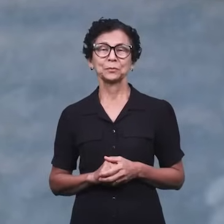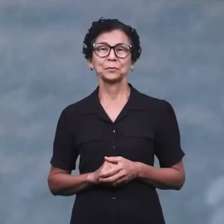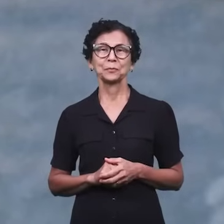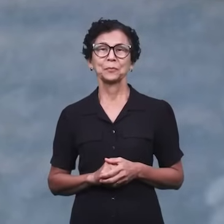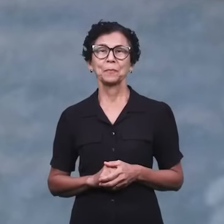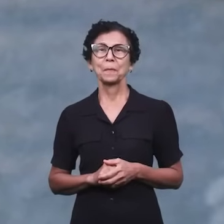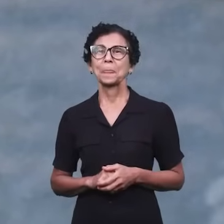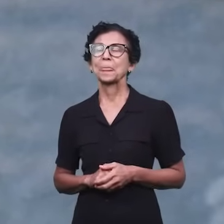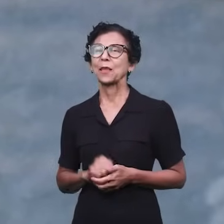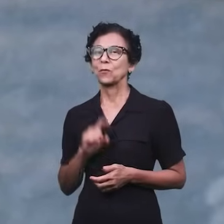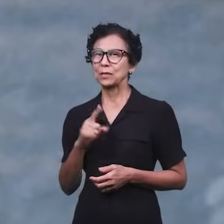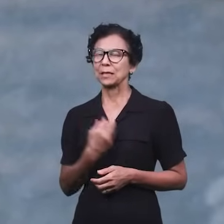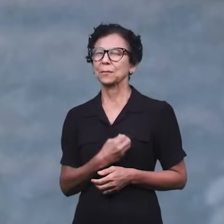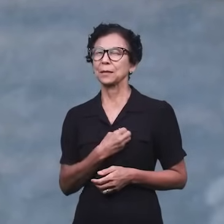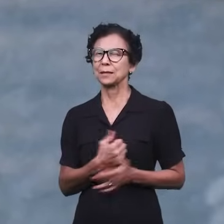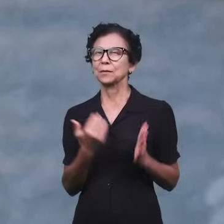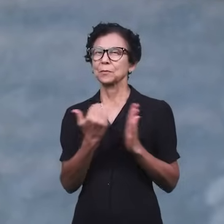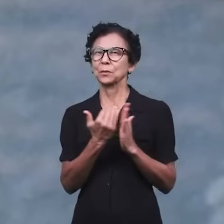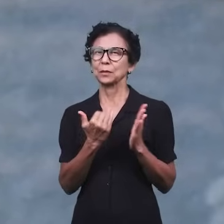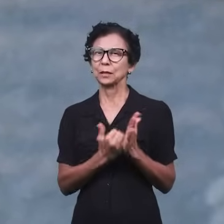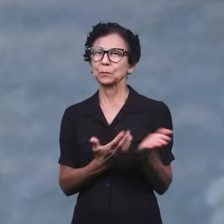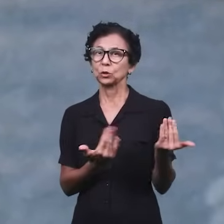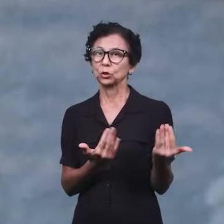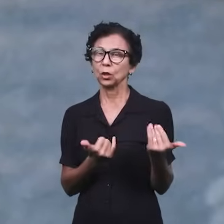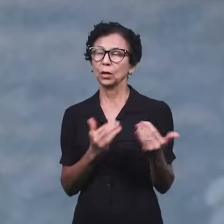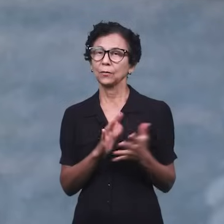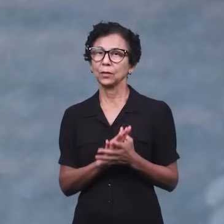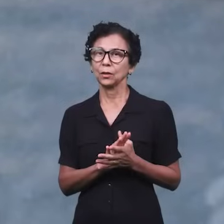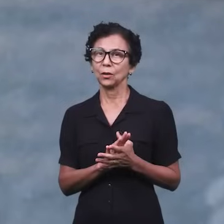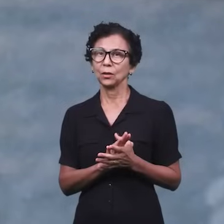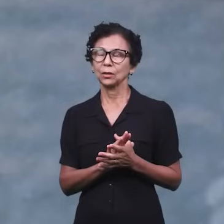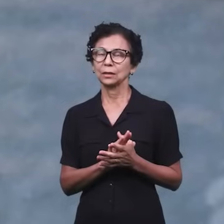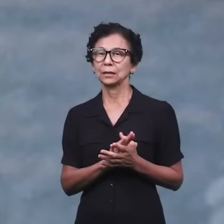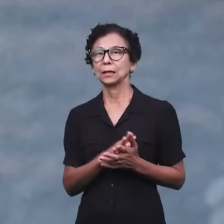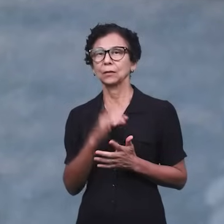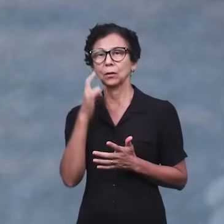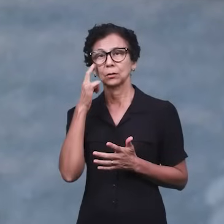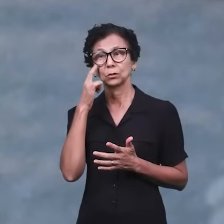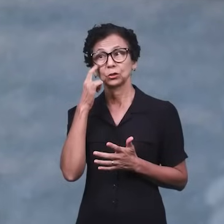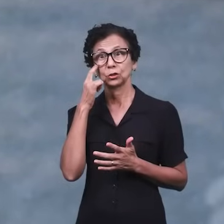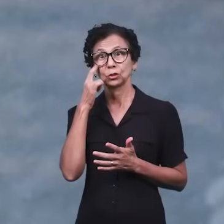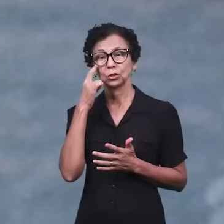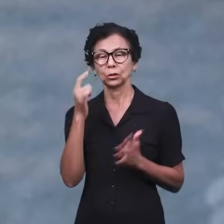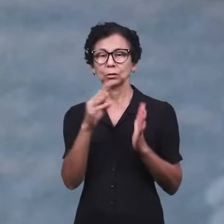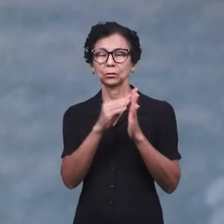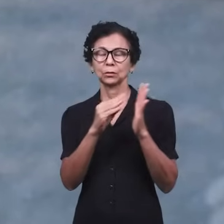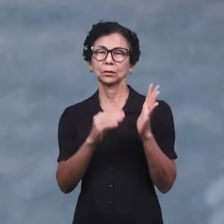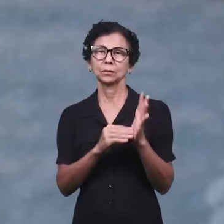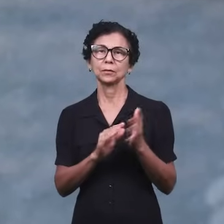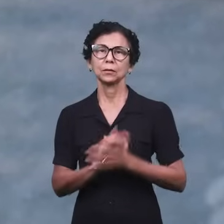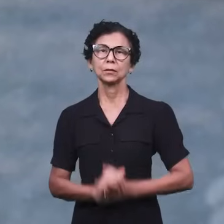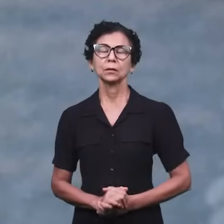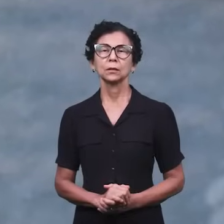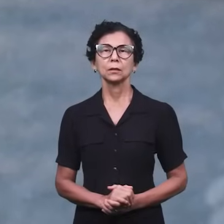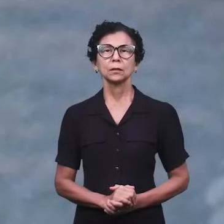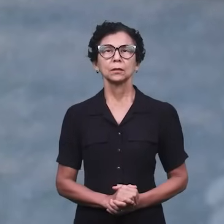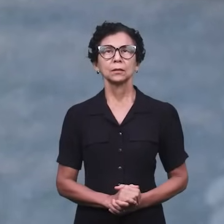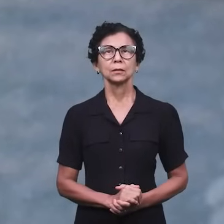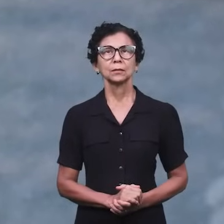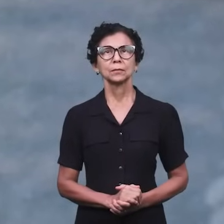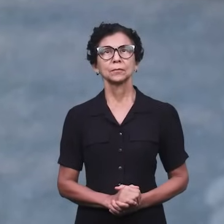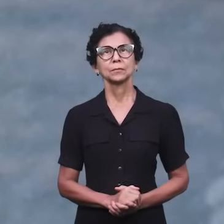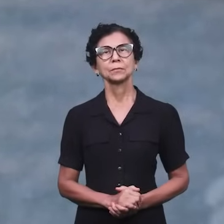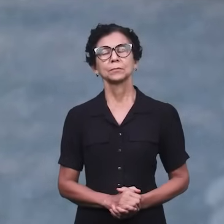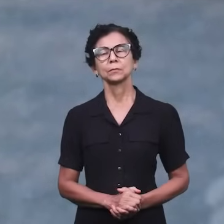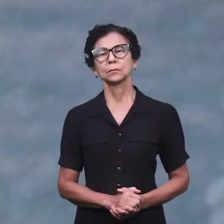desse programa você jovem que está sempre ligado nos conteúdos que são direcionados para você é um programa de jovens